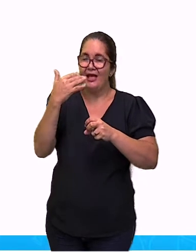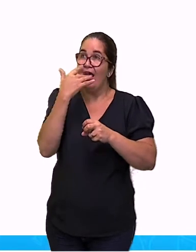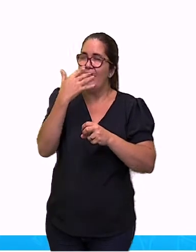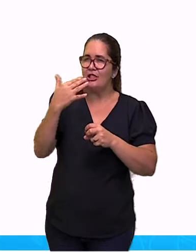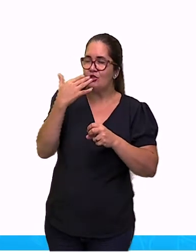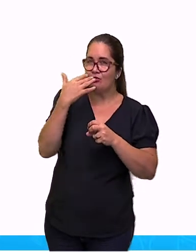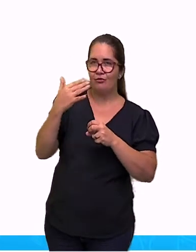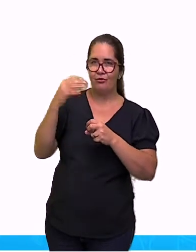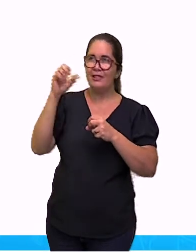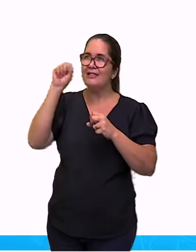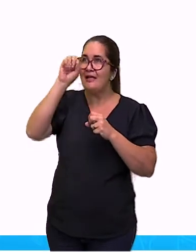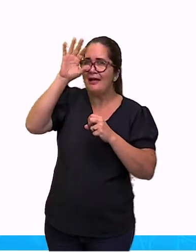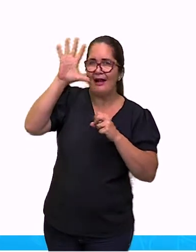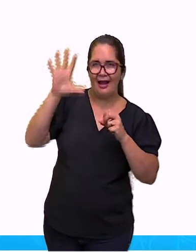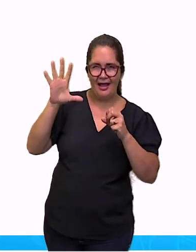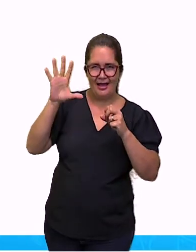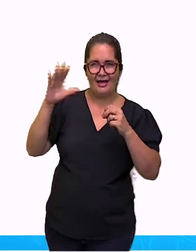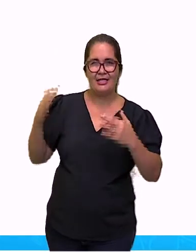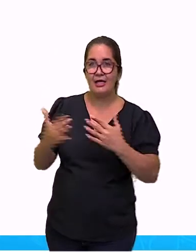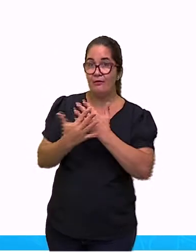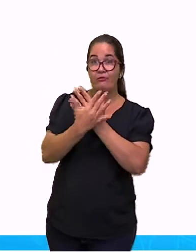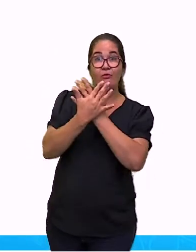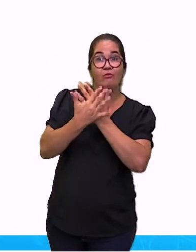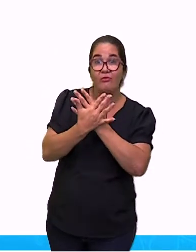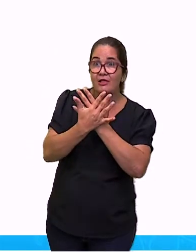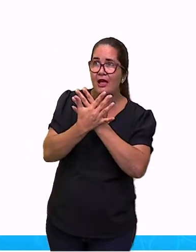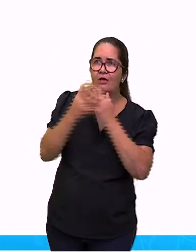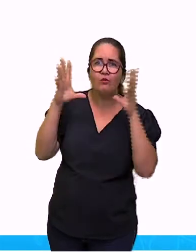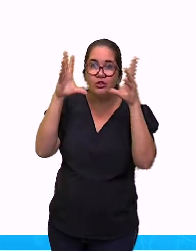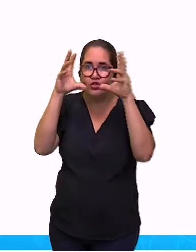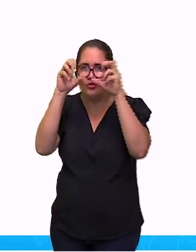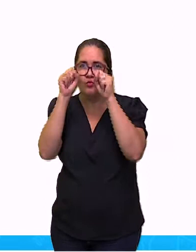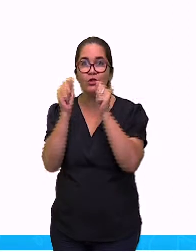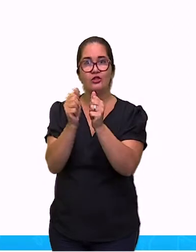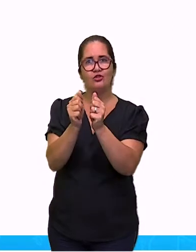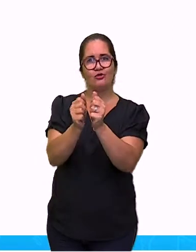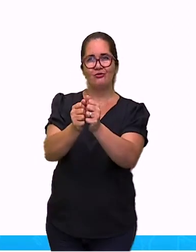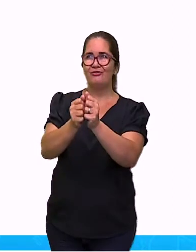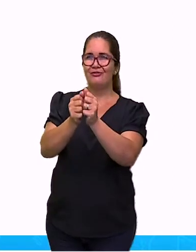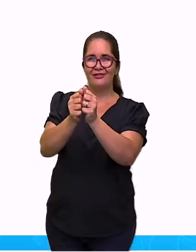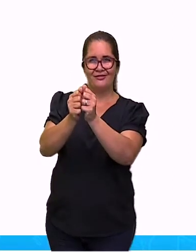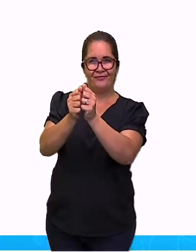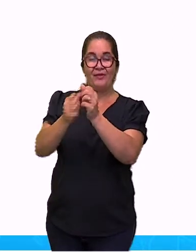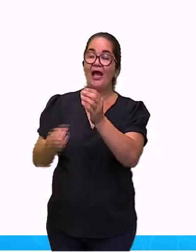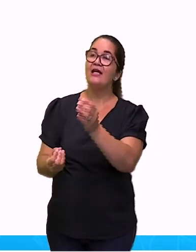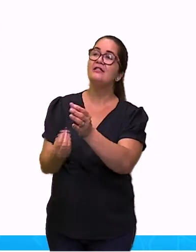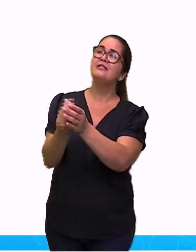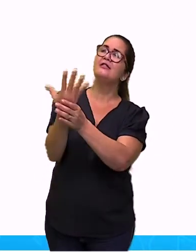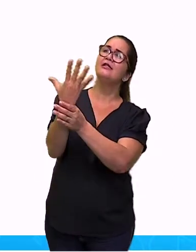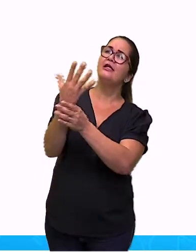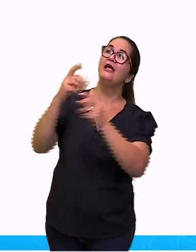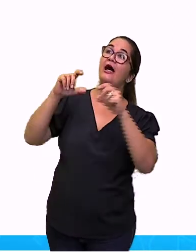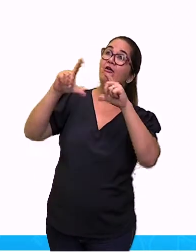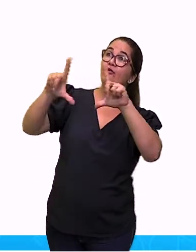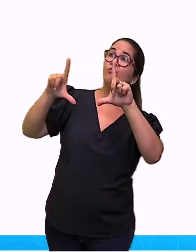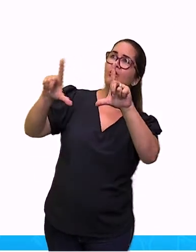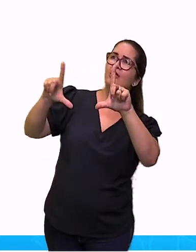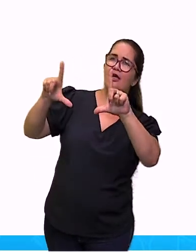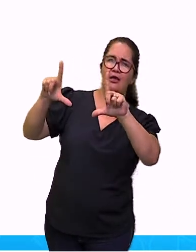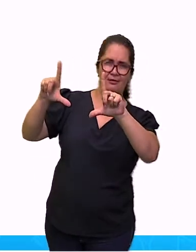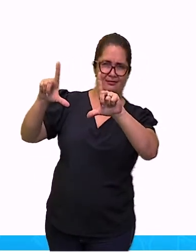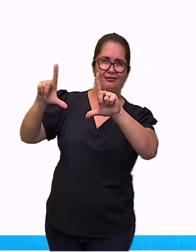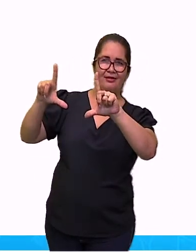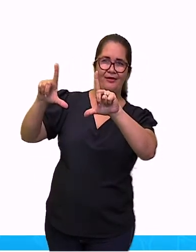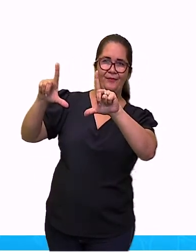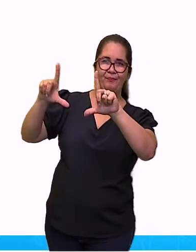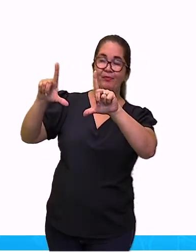vão surgindo. Também é uma característica bacana do pontilhismo, e devemos ressaltar que o pontilhismo foi uma